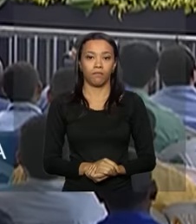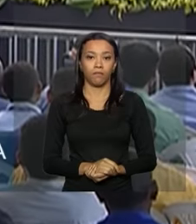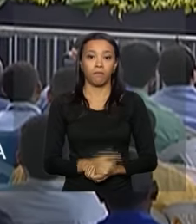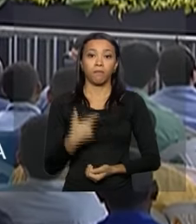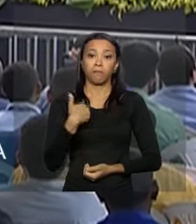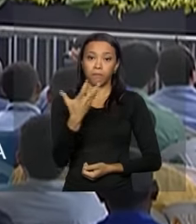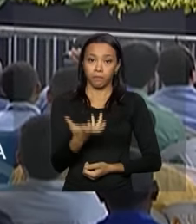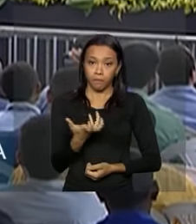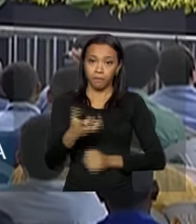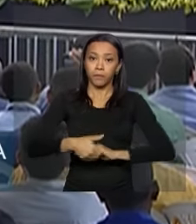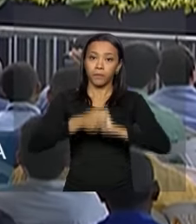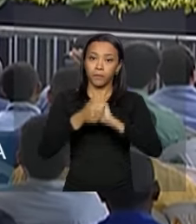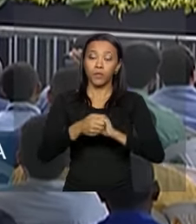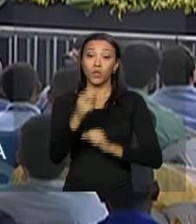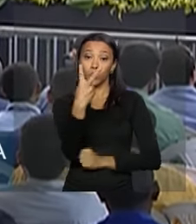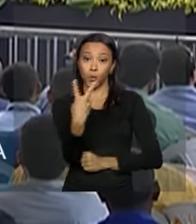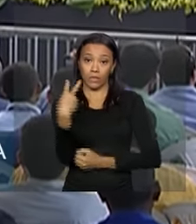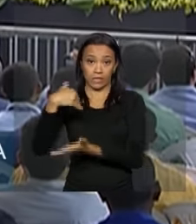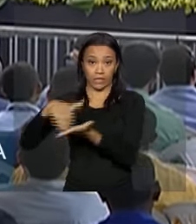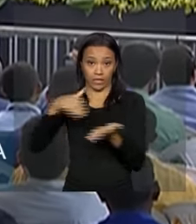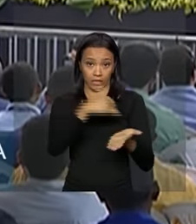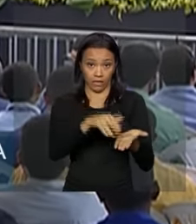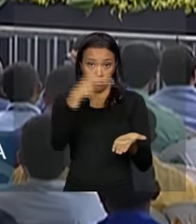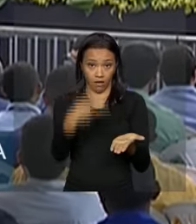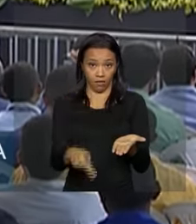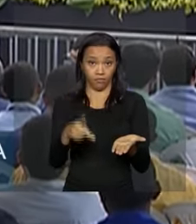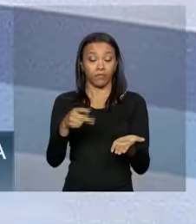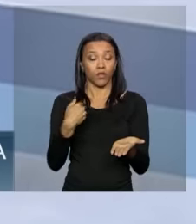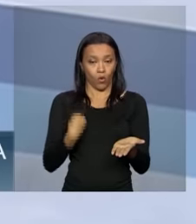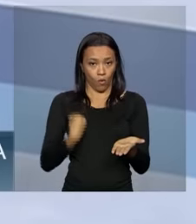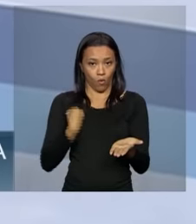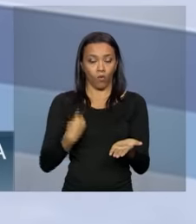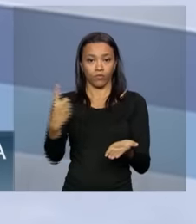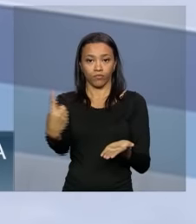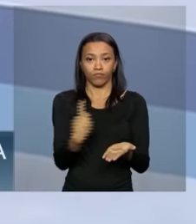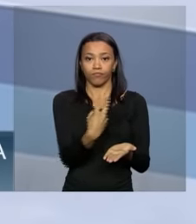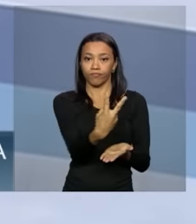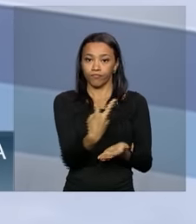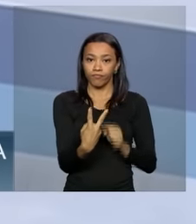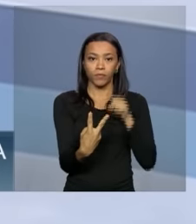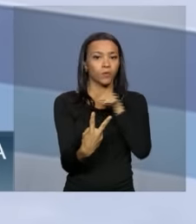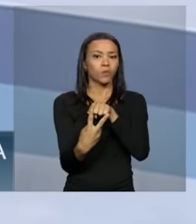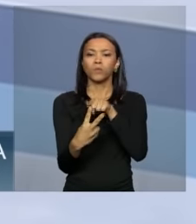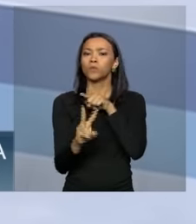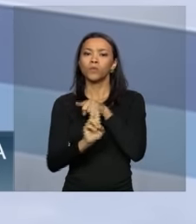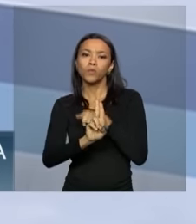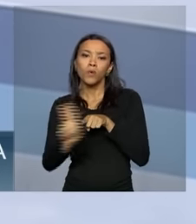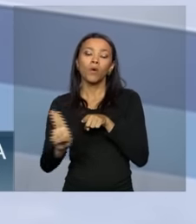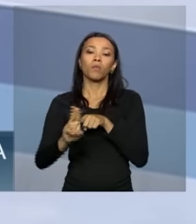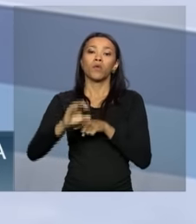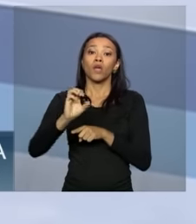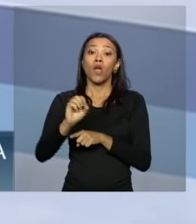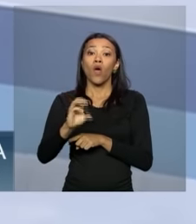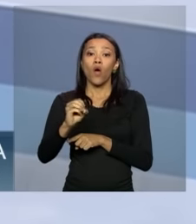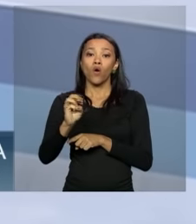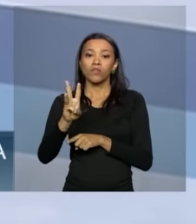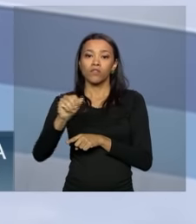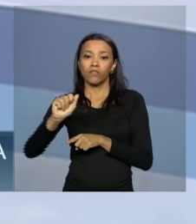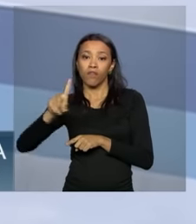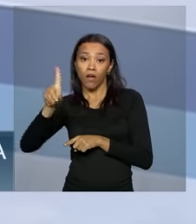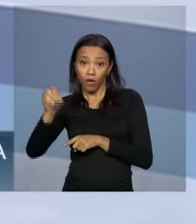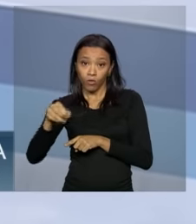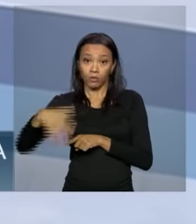Queria cumprimentar dois secretários nacionais que estão aqui hoje conosco, o Oswaldo Garcia, de